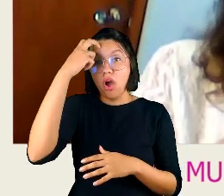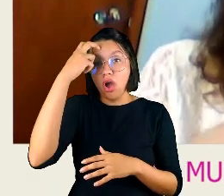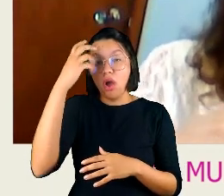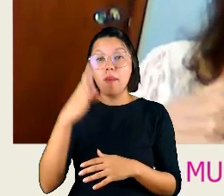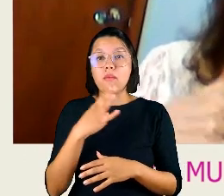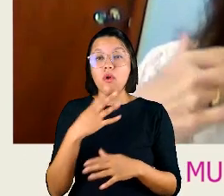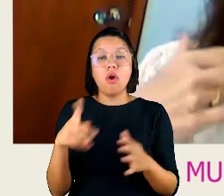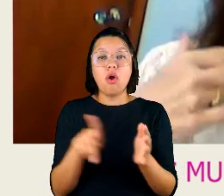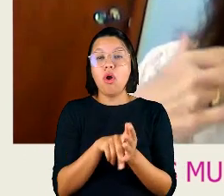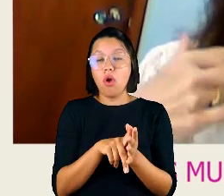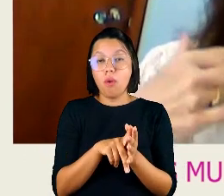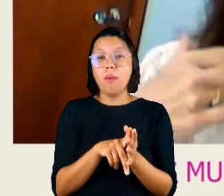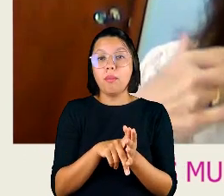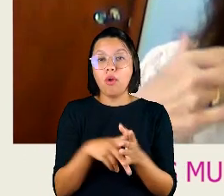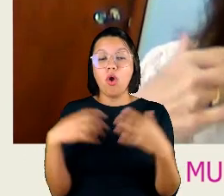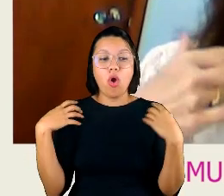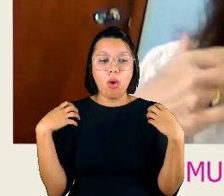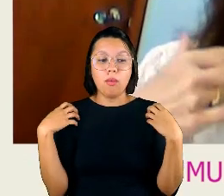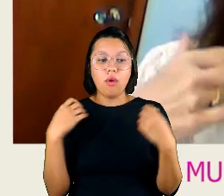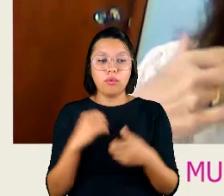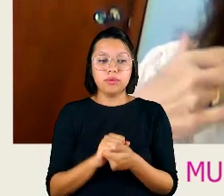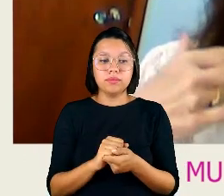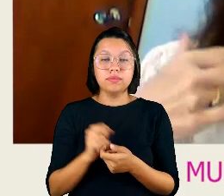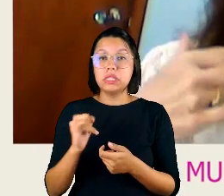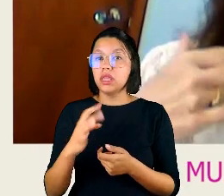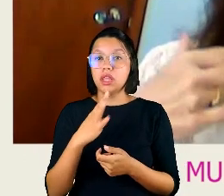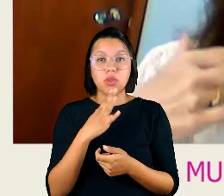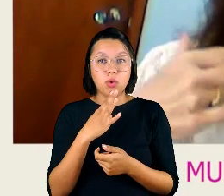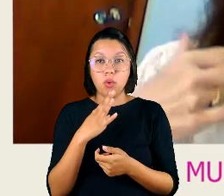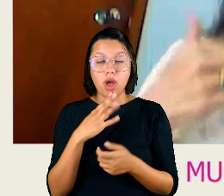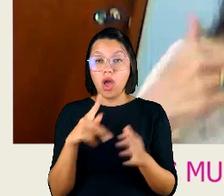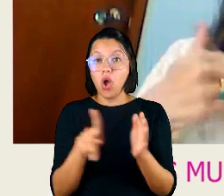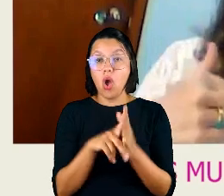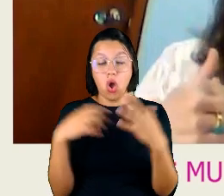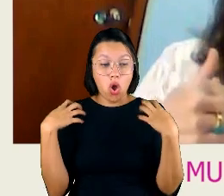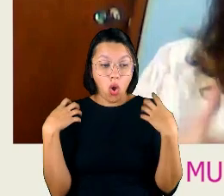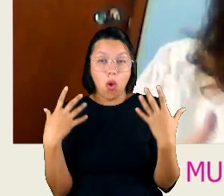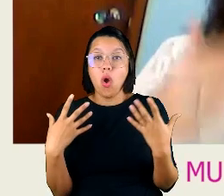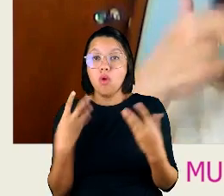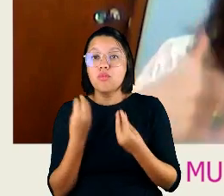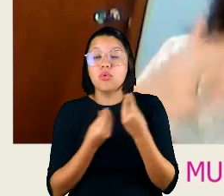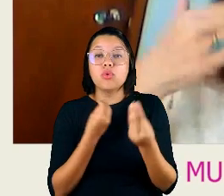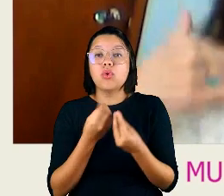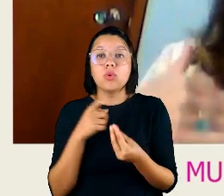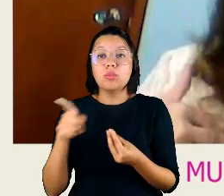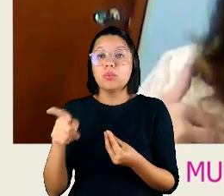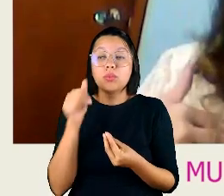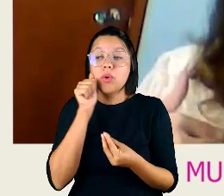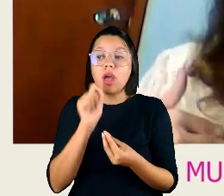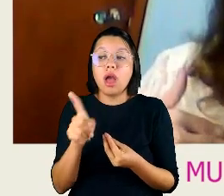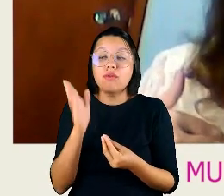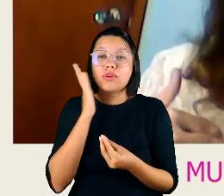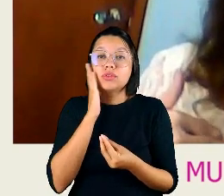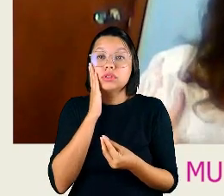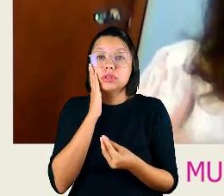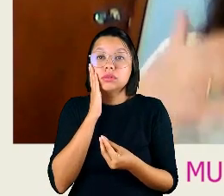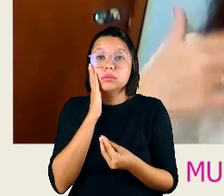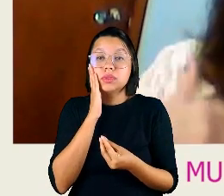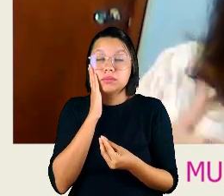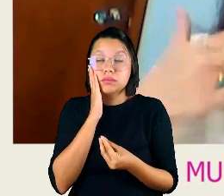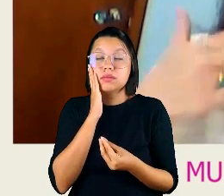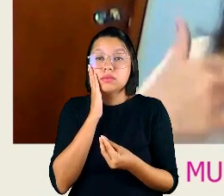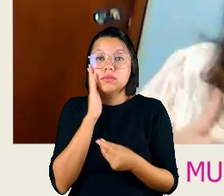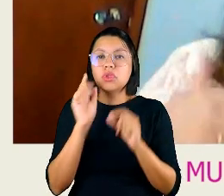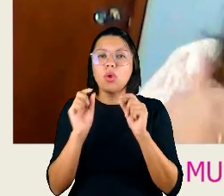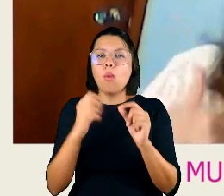corpo. Se elas não conhecem seu próprio corpo, como é que elas vão saber aquilo que dá prazer para elas? E